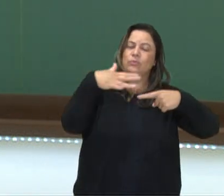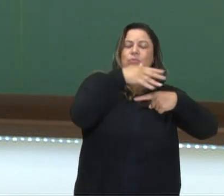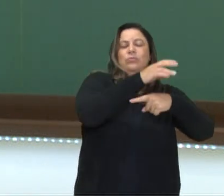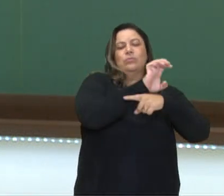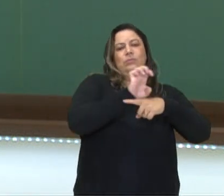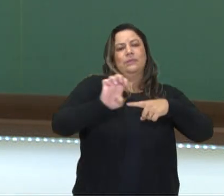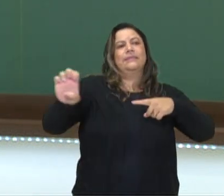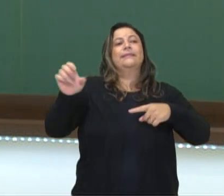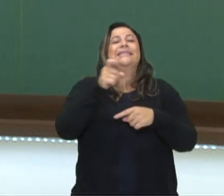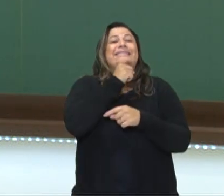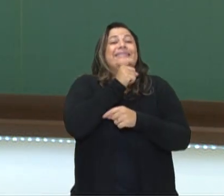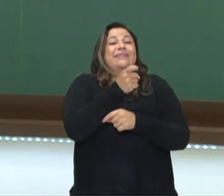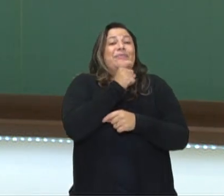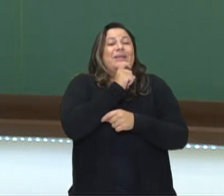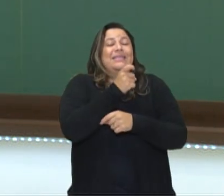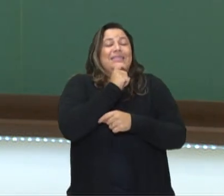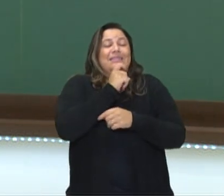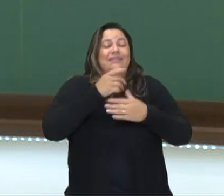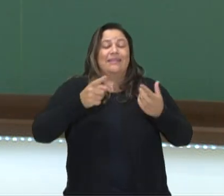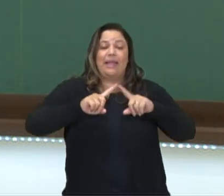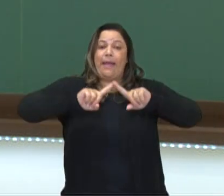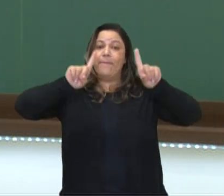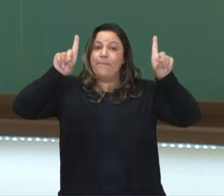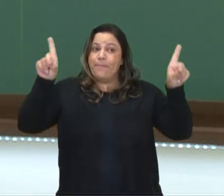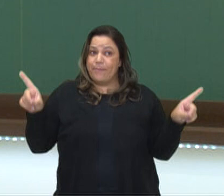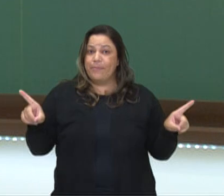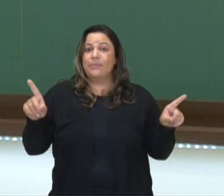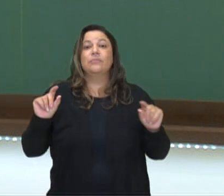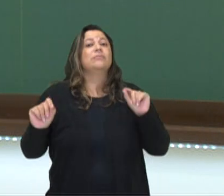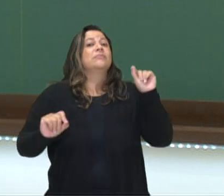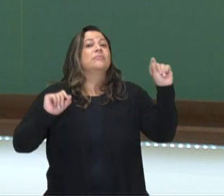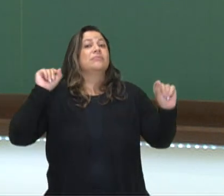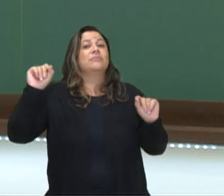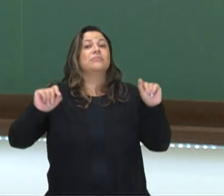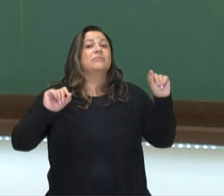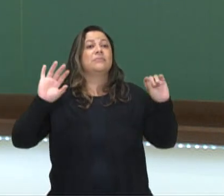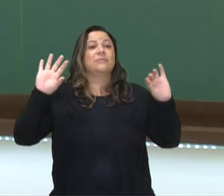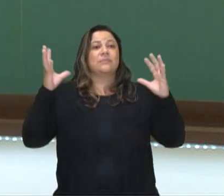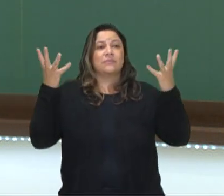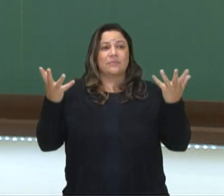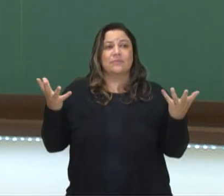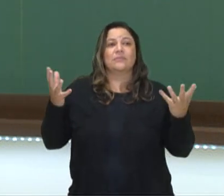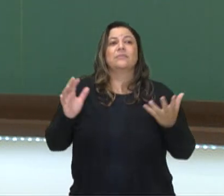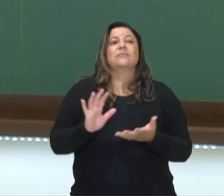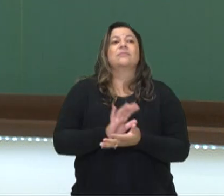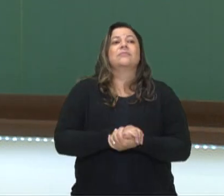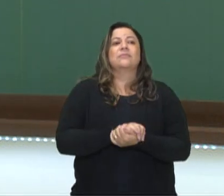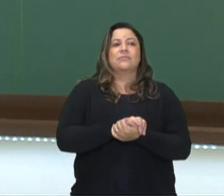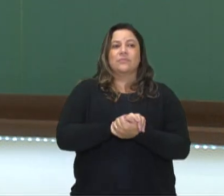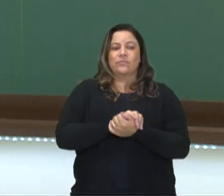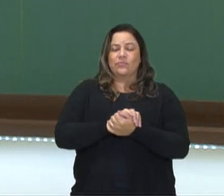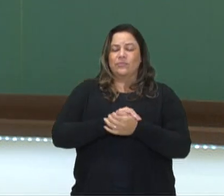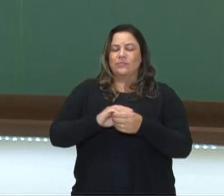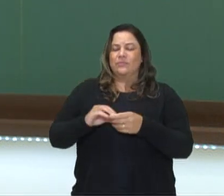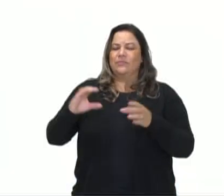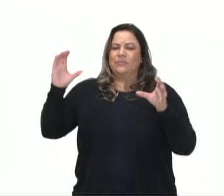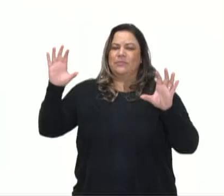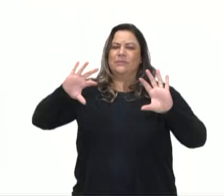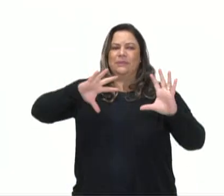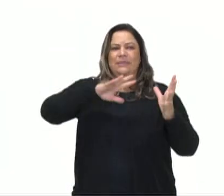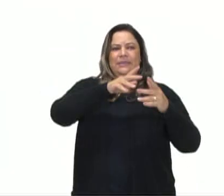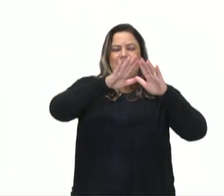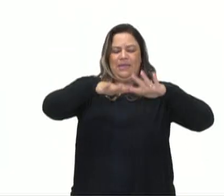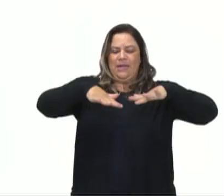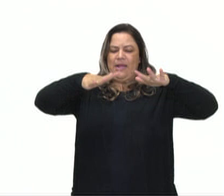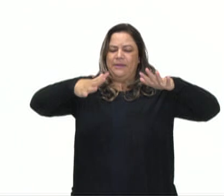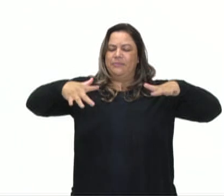as águas mais frias. Porém, o que acontece aqui, ó? Ocorre um aquecimento anormal